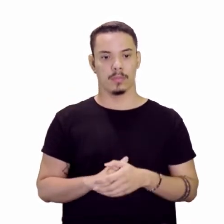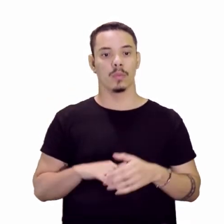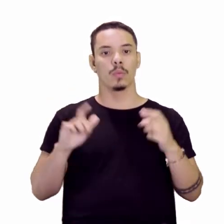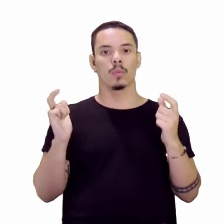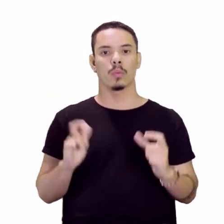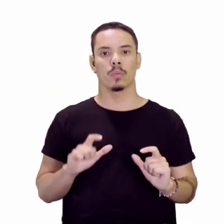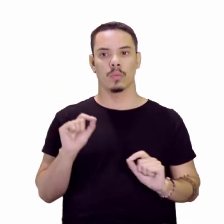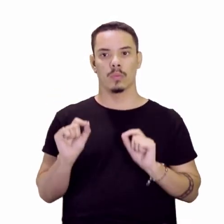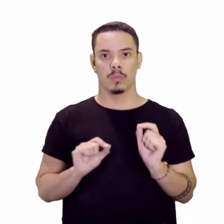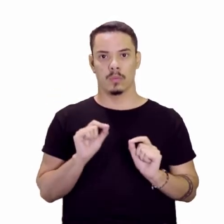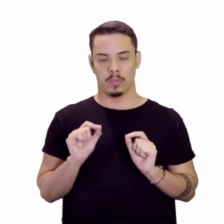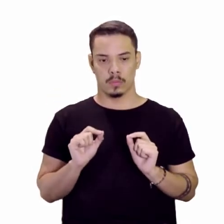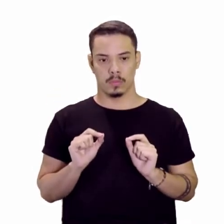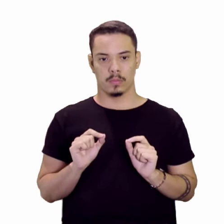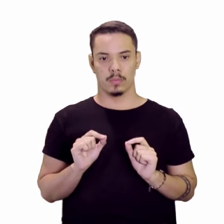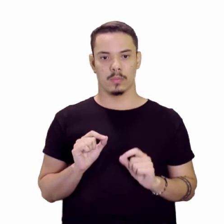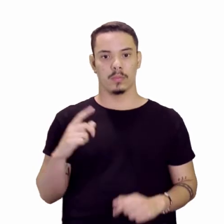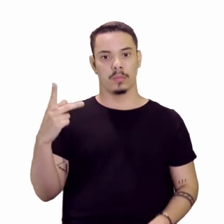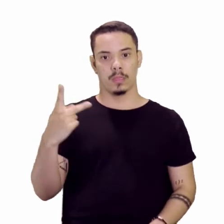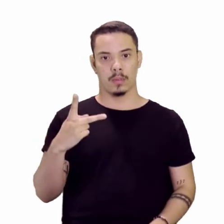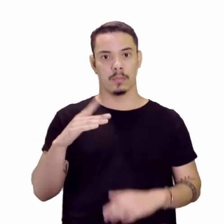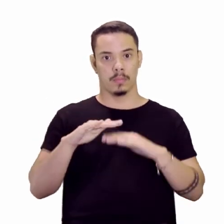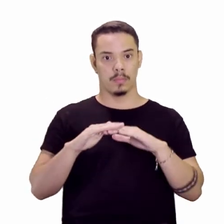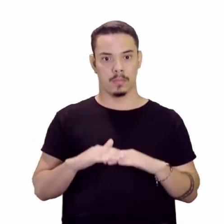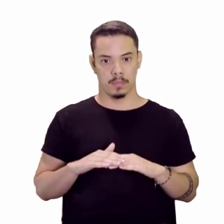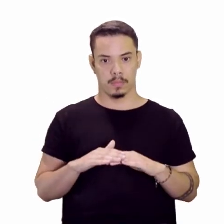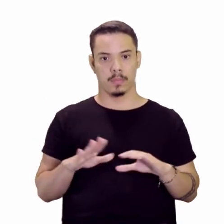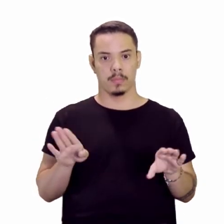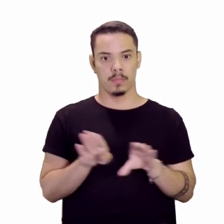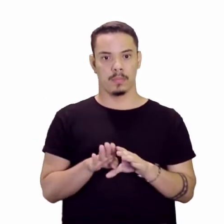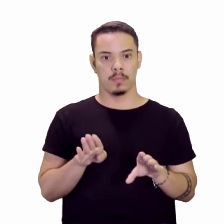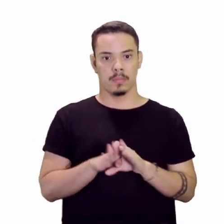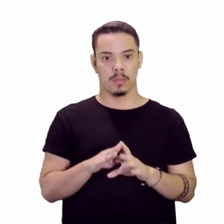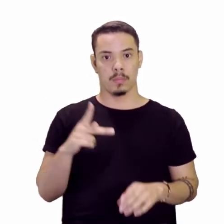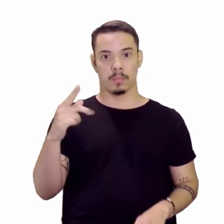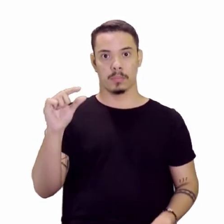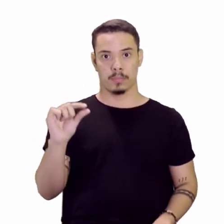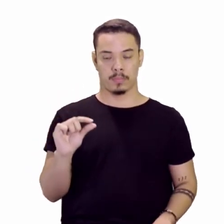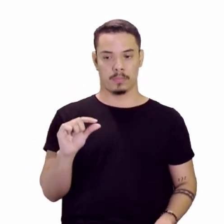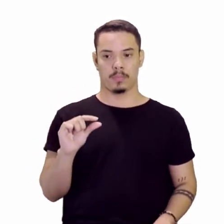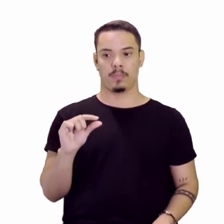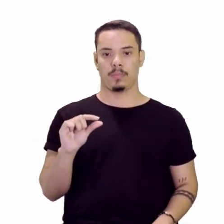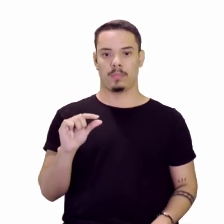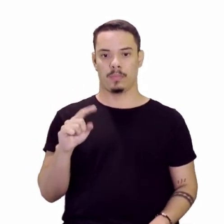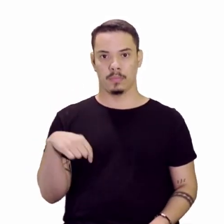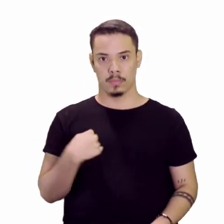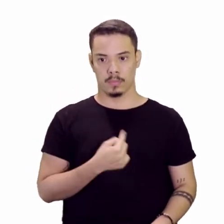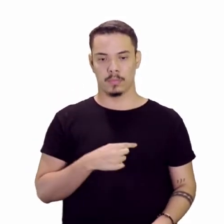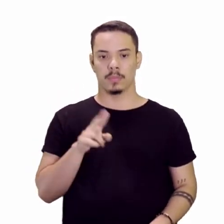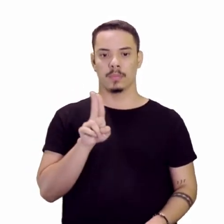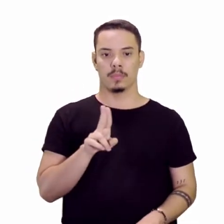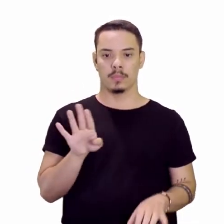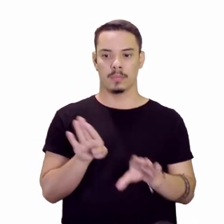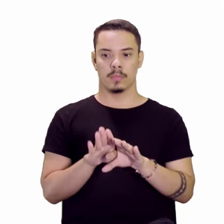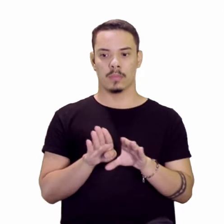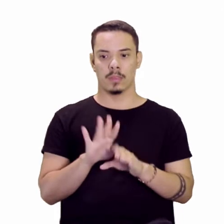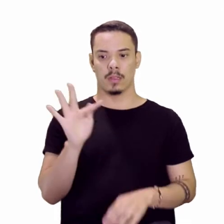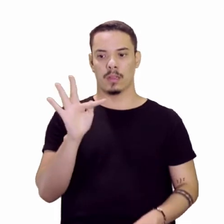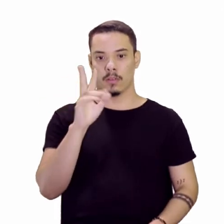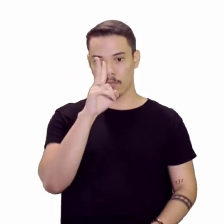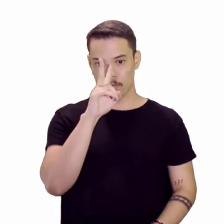Onde? P é pressão, esse P é minúsculo, para não confundir com P de peso, né? Que a gente usa lá. Exatamente. F é a